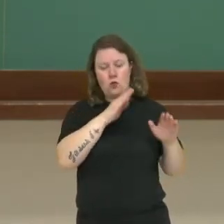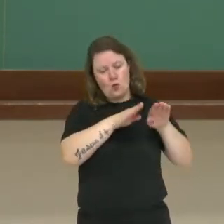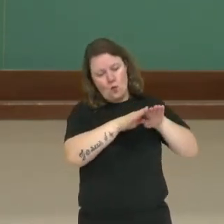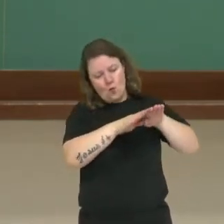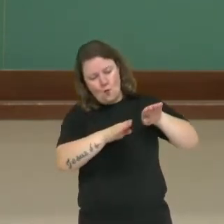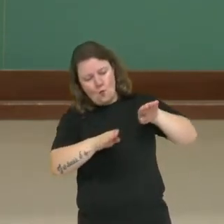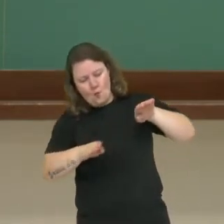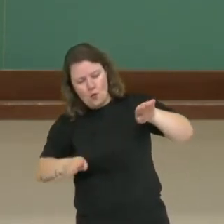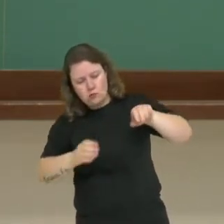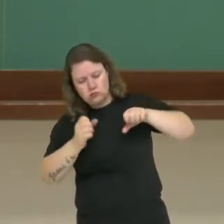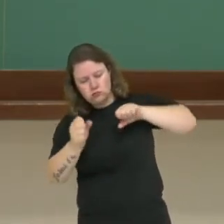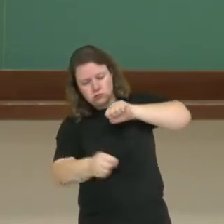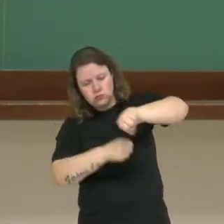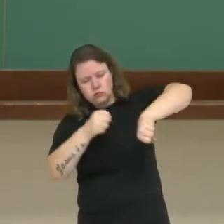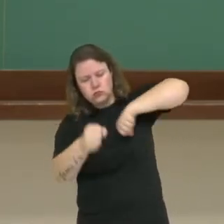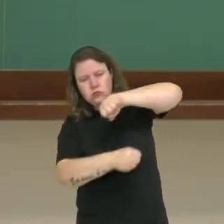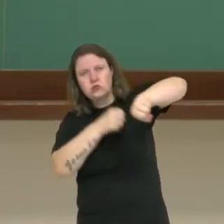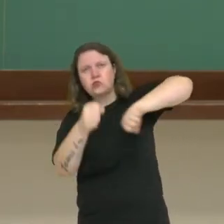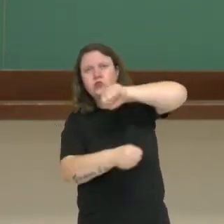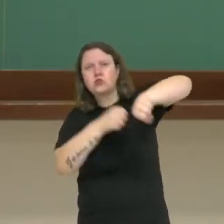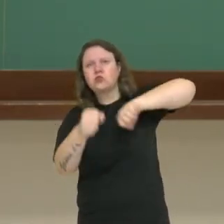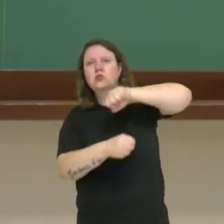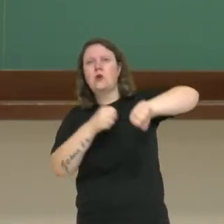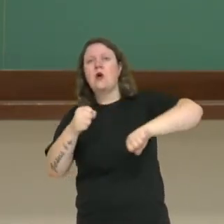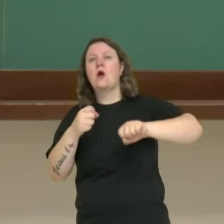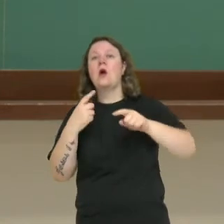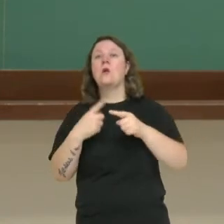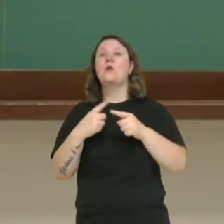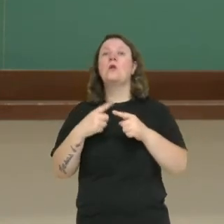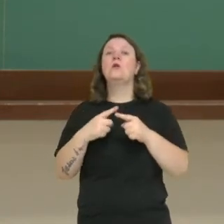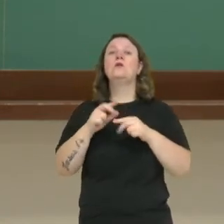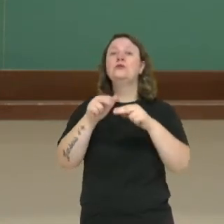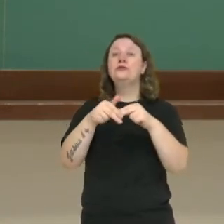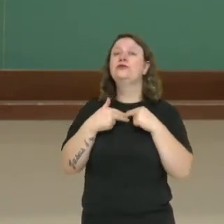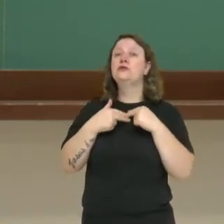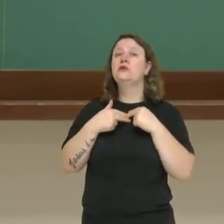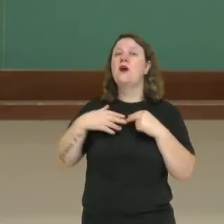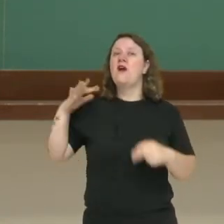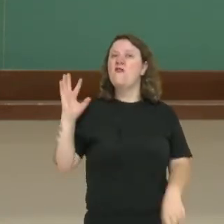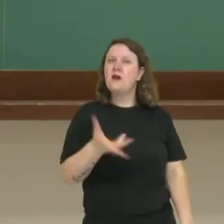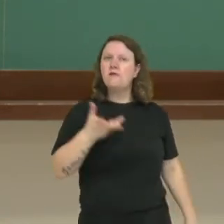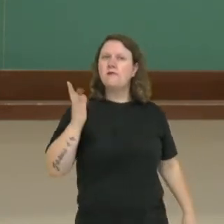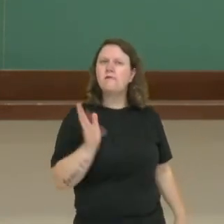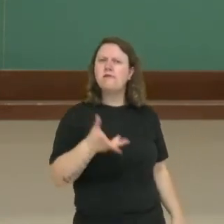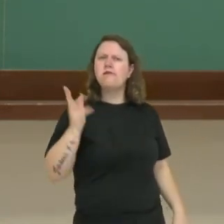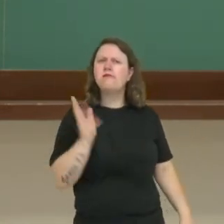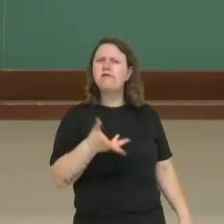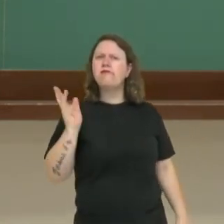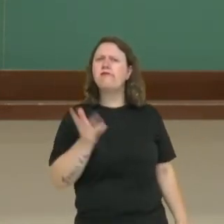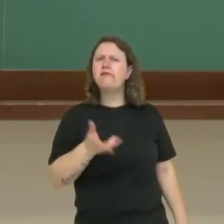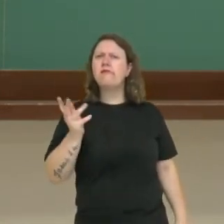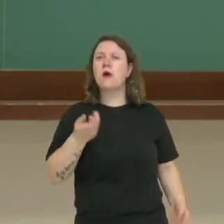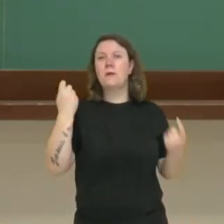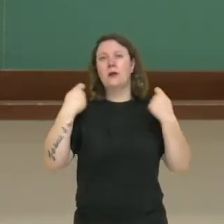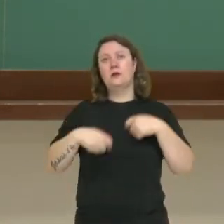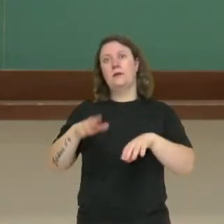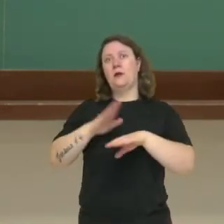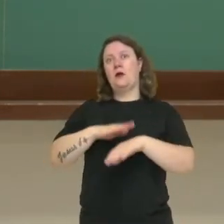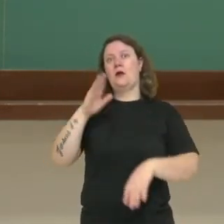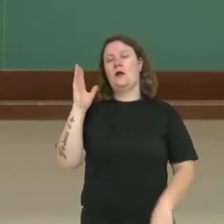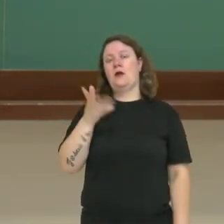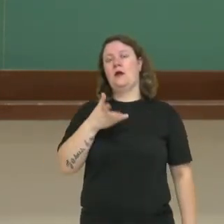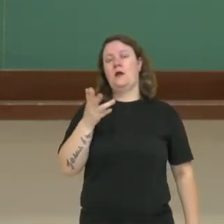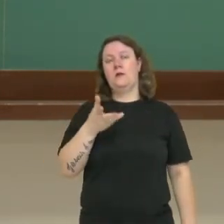ser inclinada é para que o atleta não precise diminuir a velocidade. Outra coisa interessante são